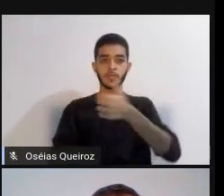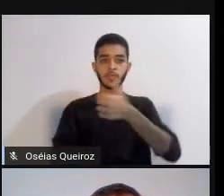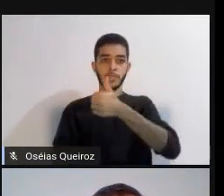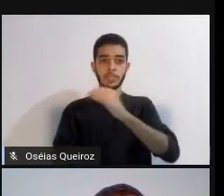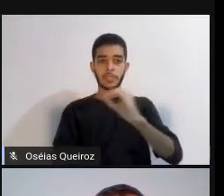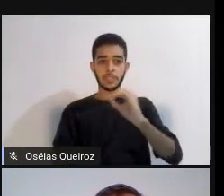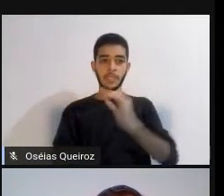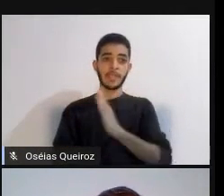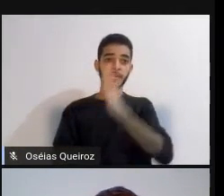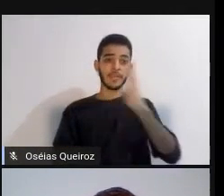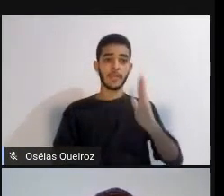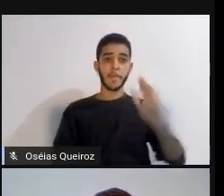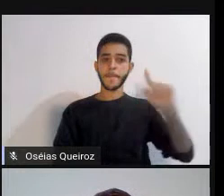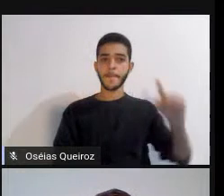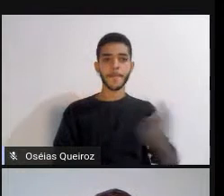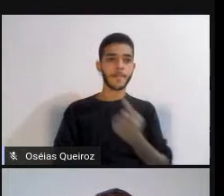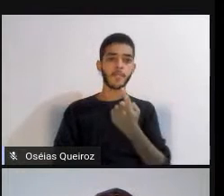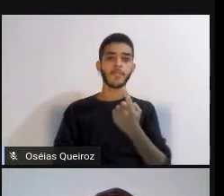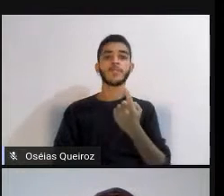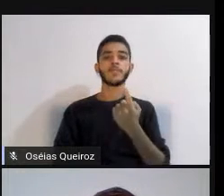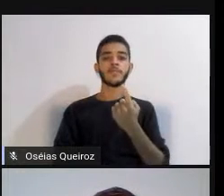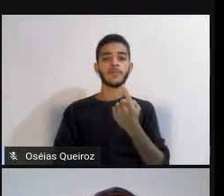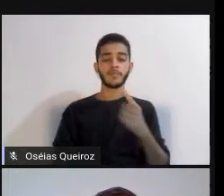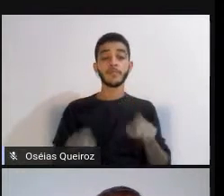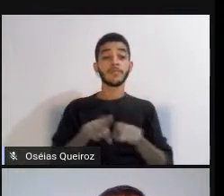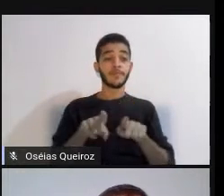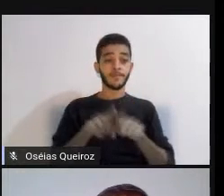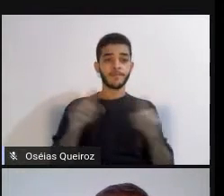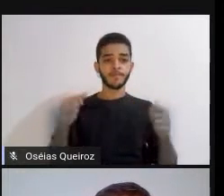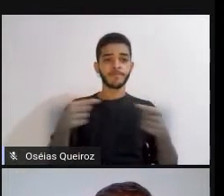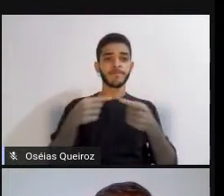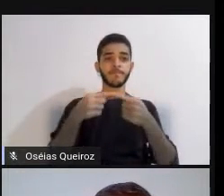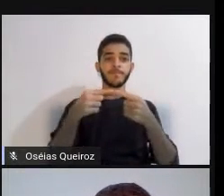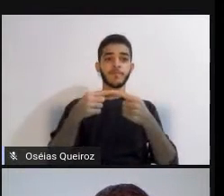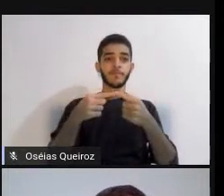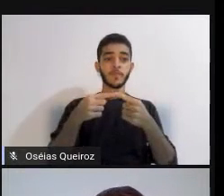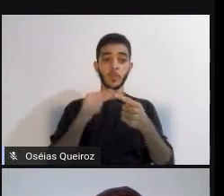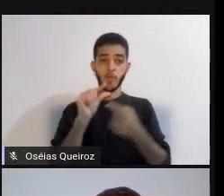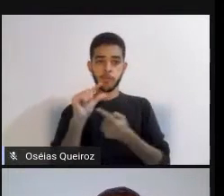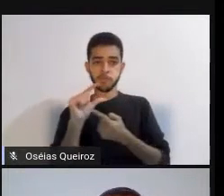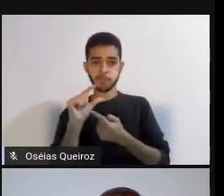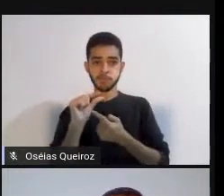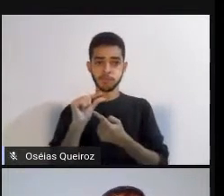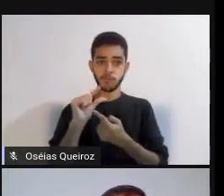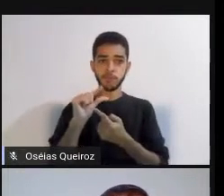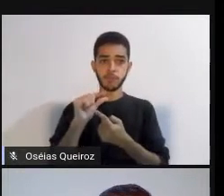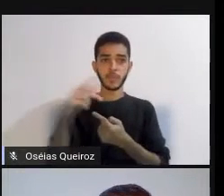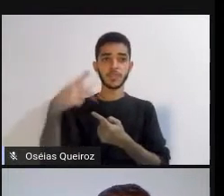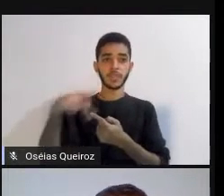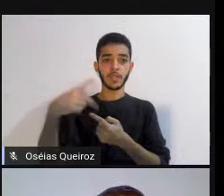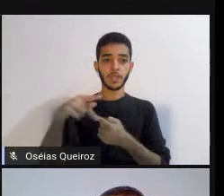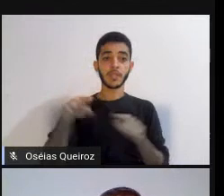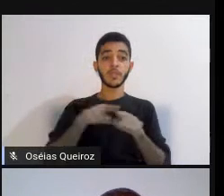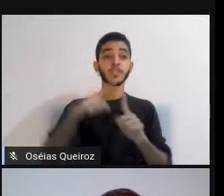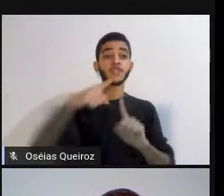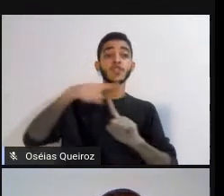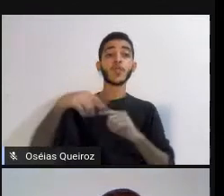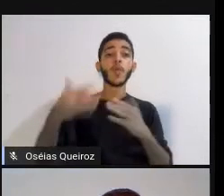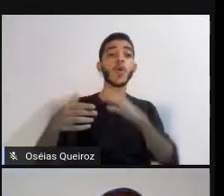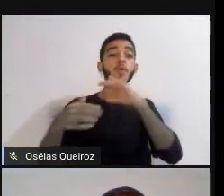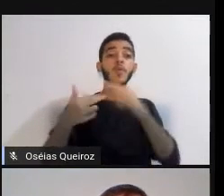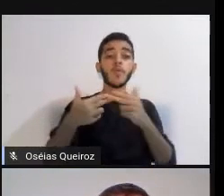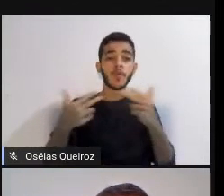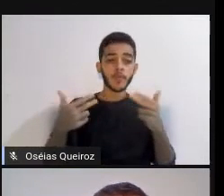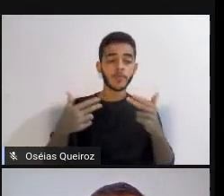micrômetros. Então, isso também está relacionado ao tamanho desses indivíduos, à espécie, e isso pode